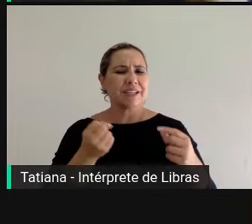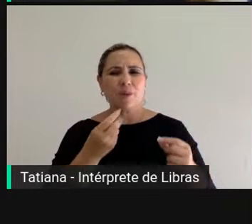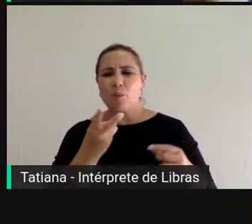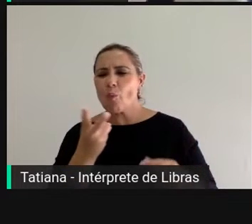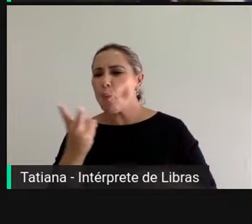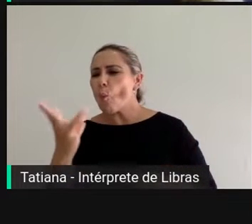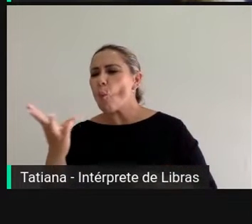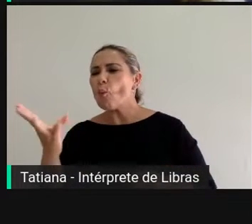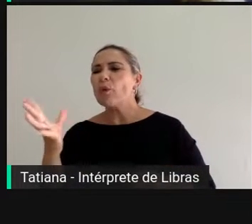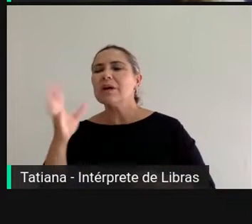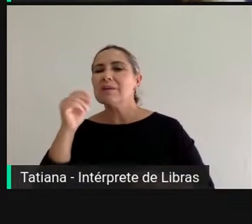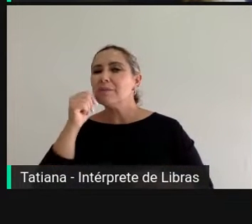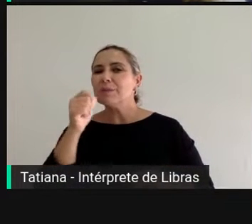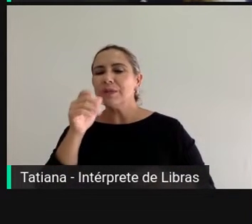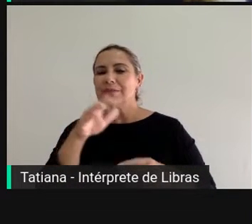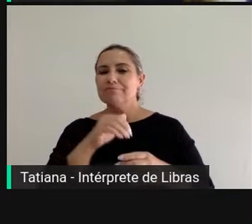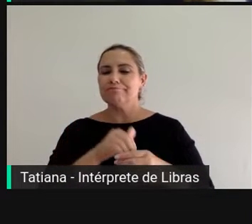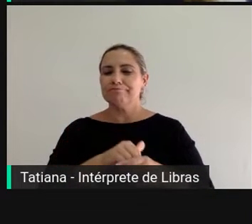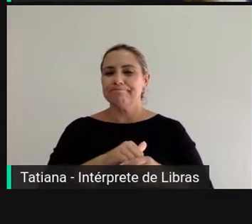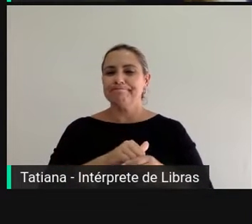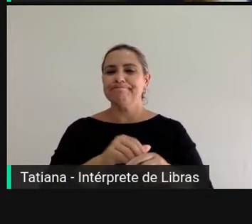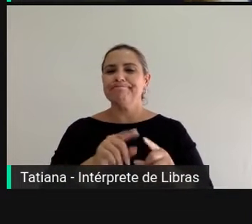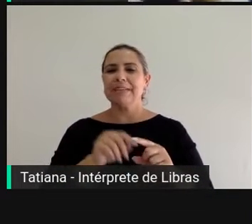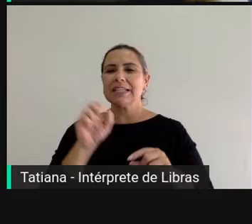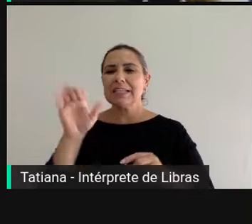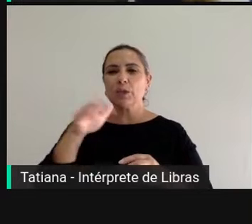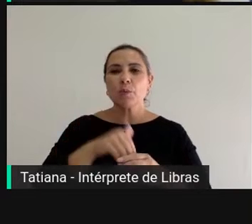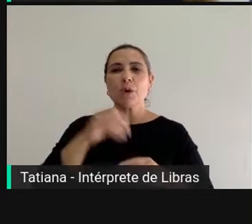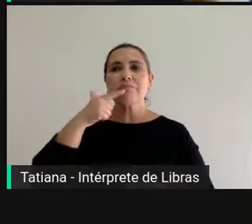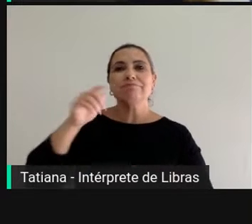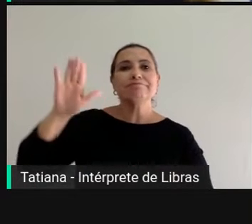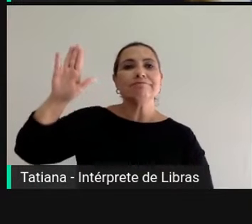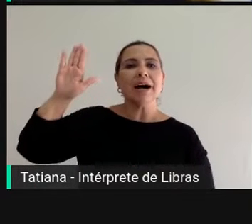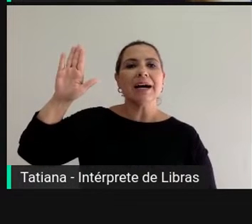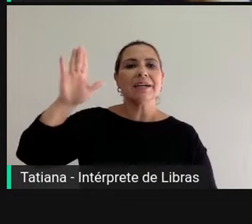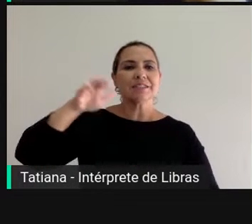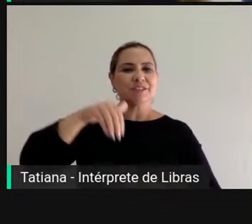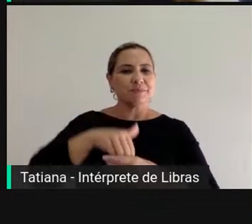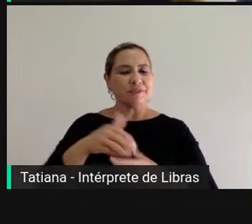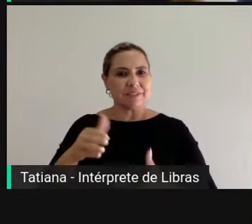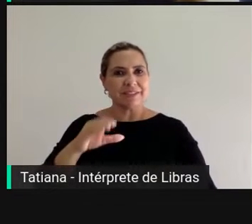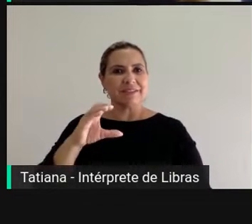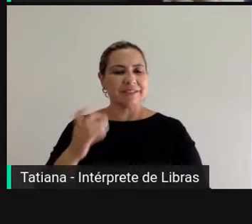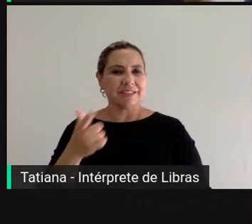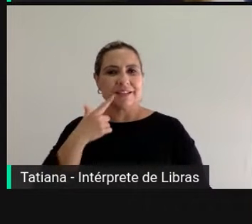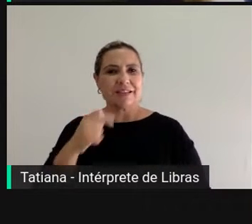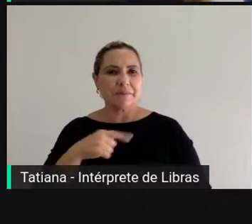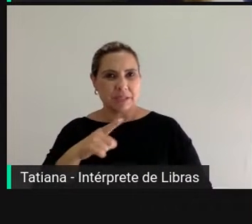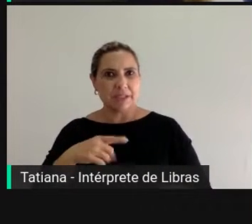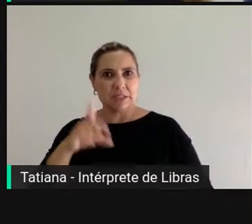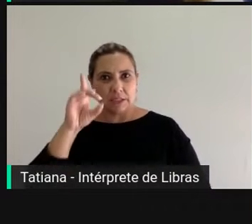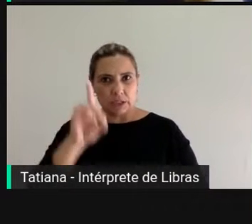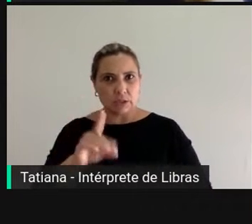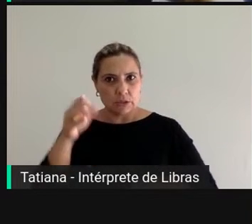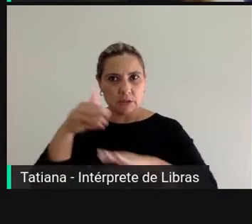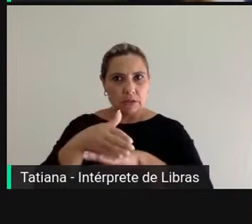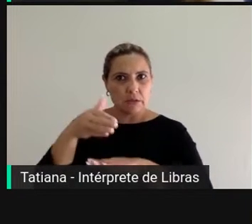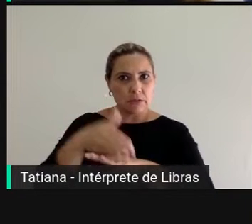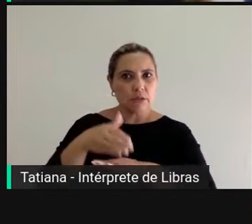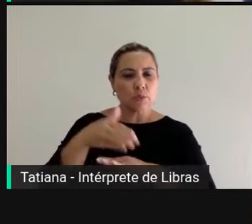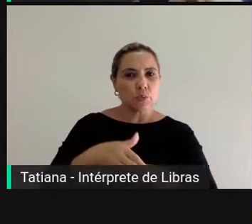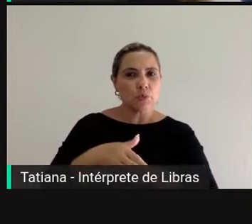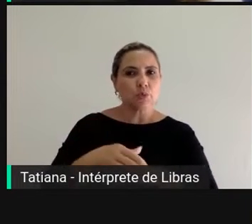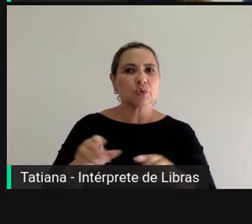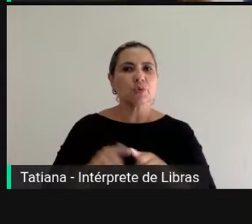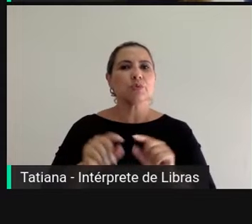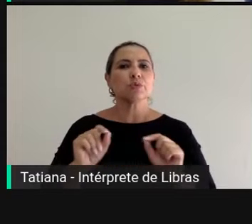de um parlamento, né, ou dentro de outros espaços de decisão, ele já é suficiente para garantir que mulheres tenham acesso a direitos e que